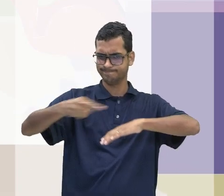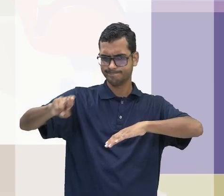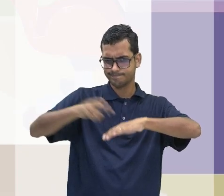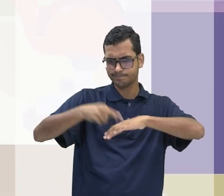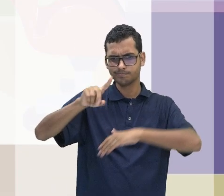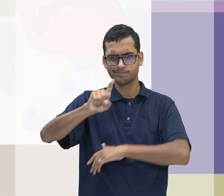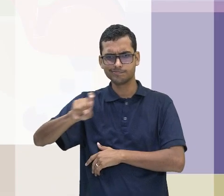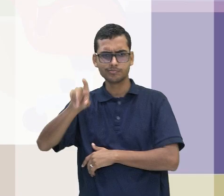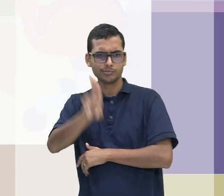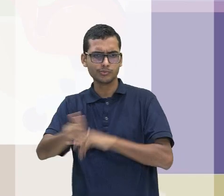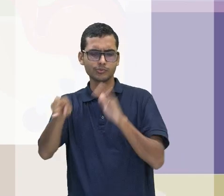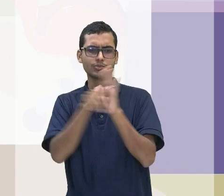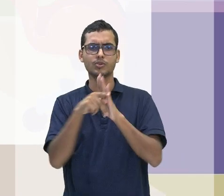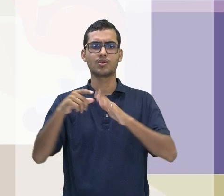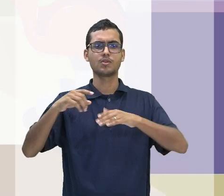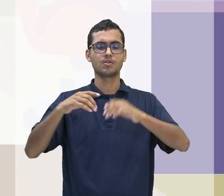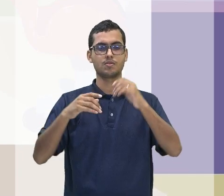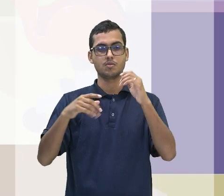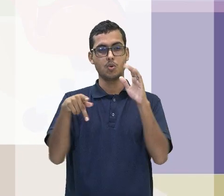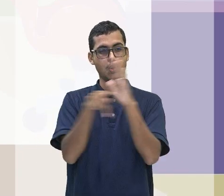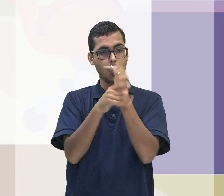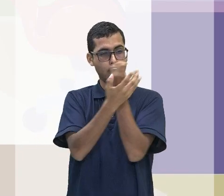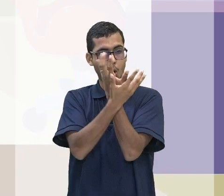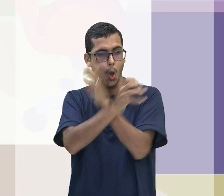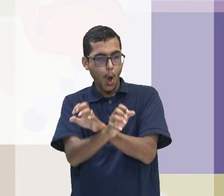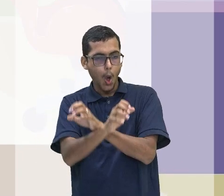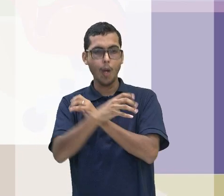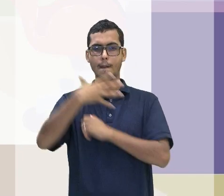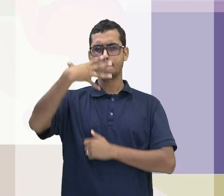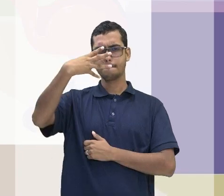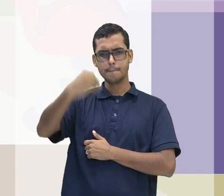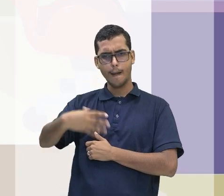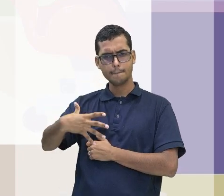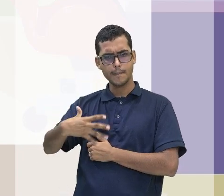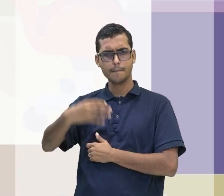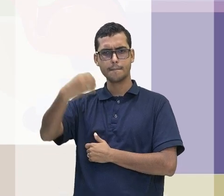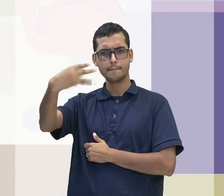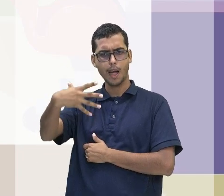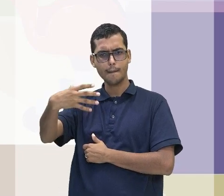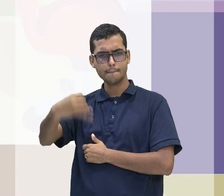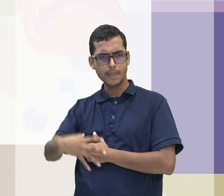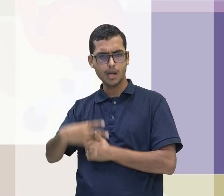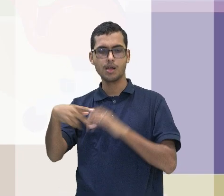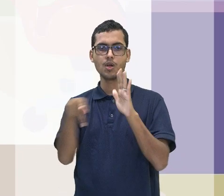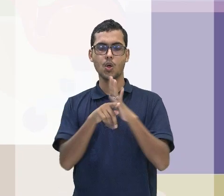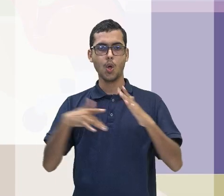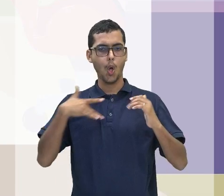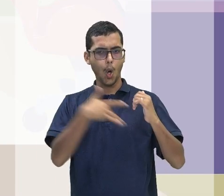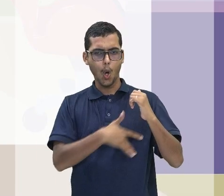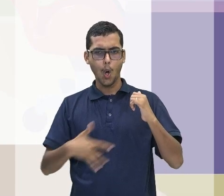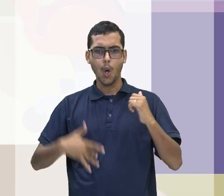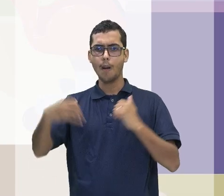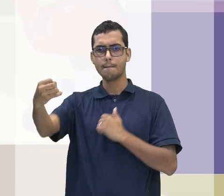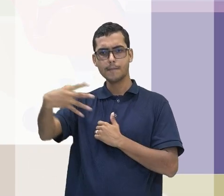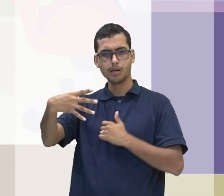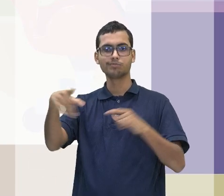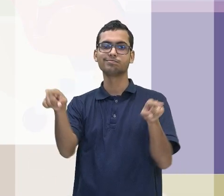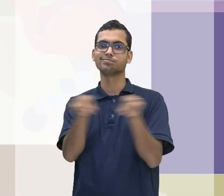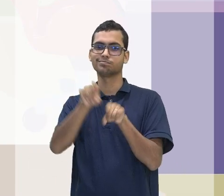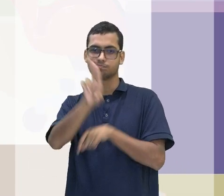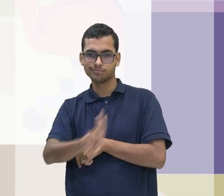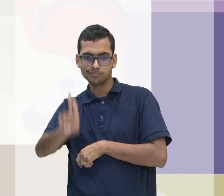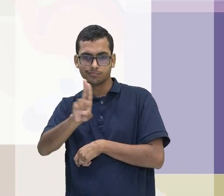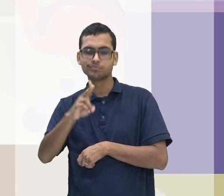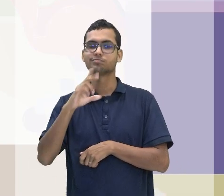examinar os ossos e órgãos. Então, quando você tira aquele raio-x, aquela fotografia do seu osso, você está utilizando aí